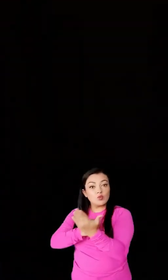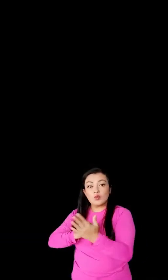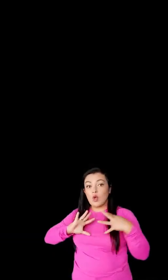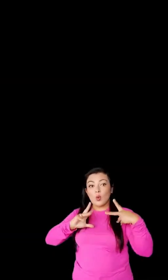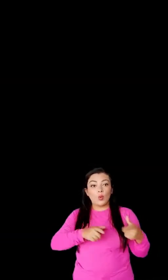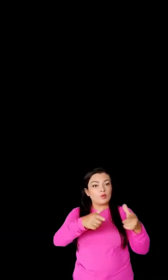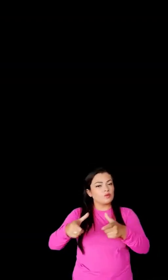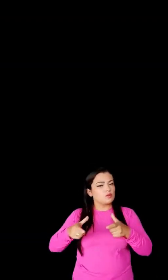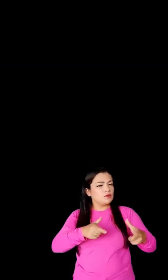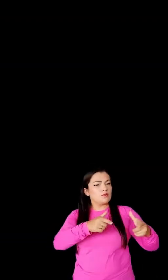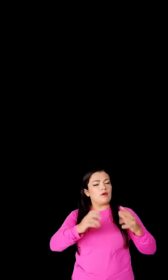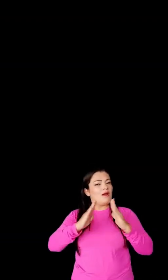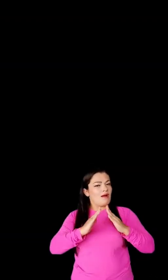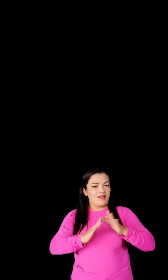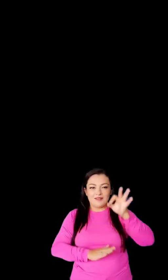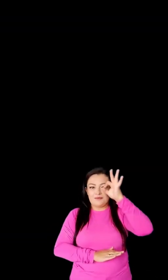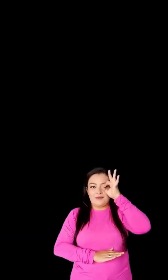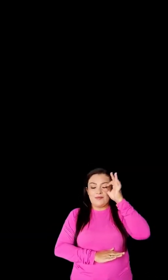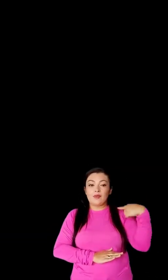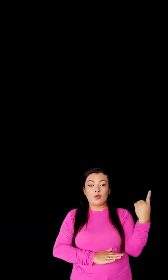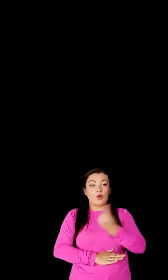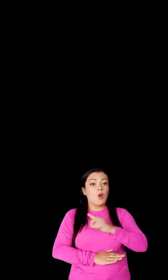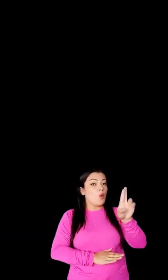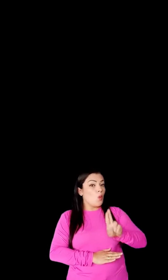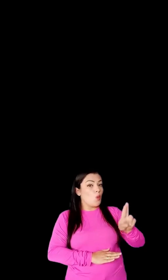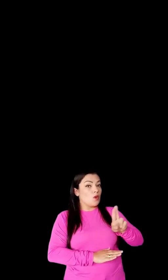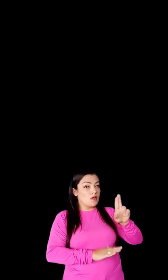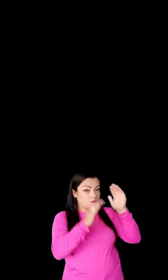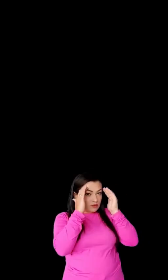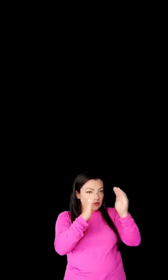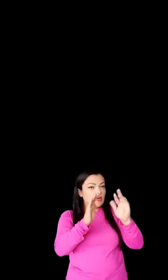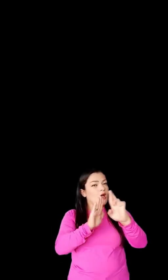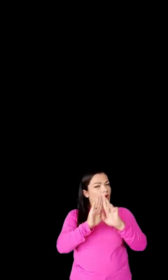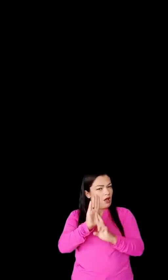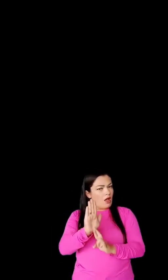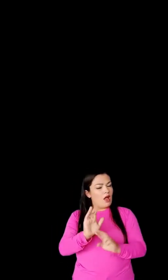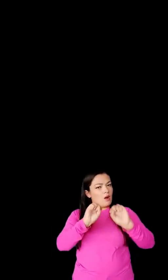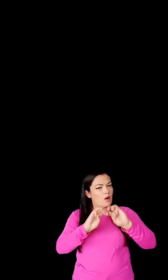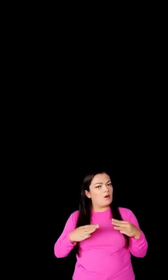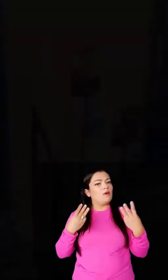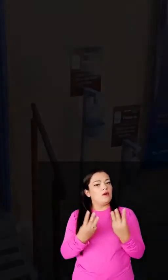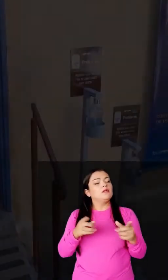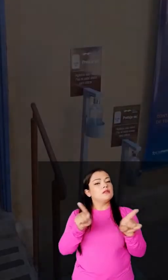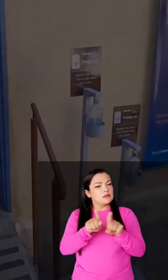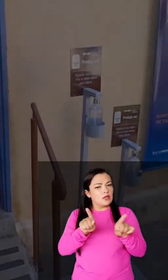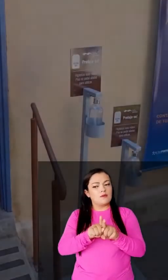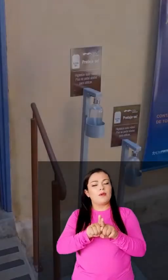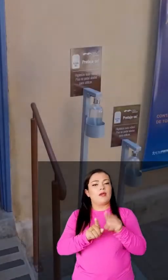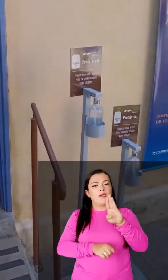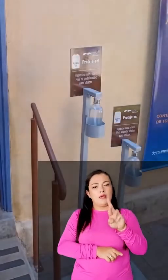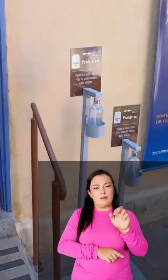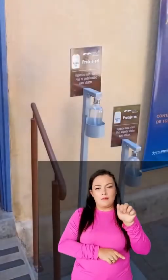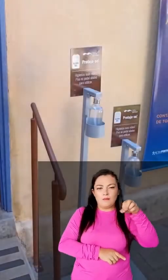Portinari. Usamos como referência a Organização Mundial da Saúde, o ICOM Brasil,